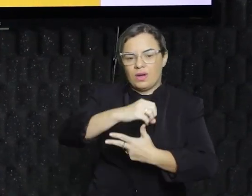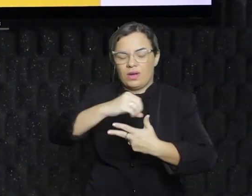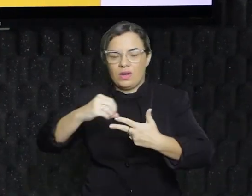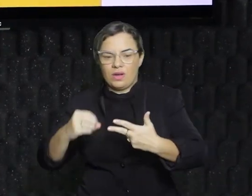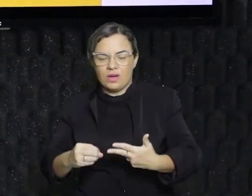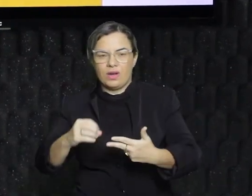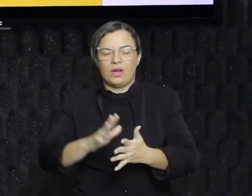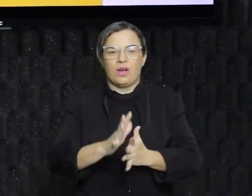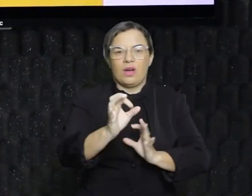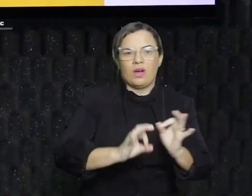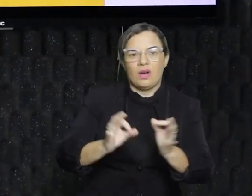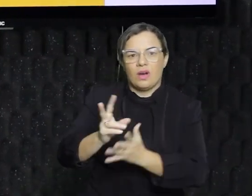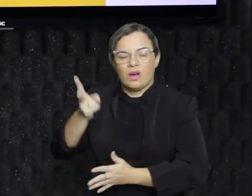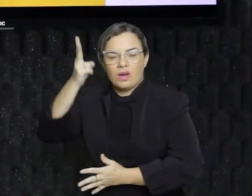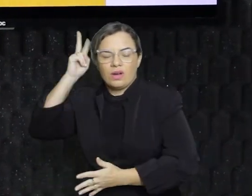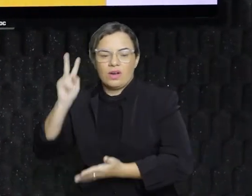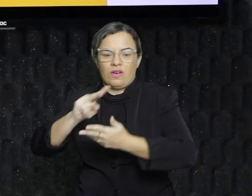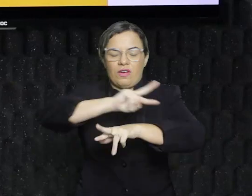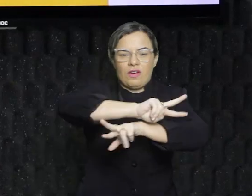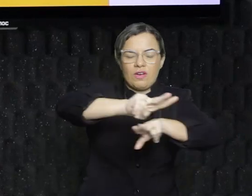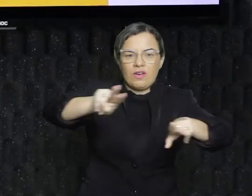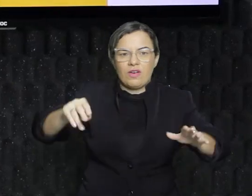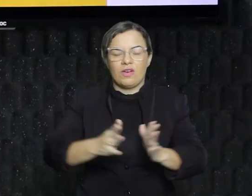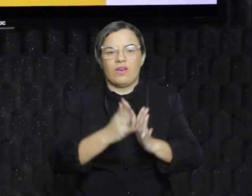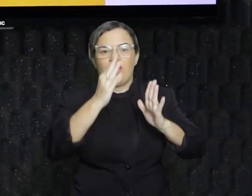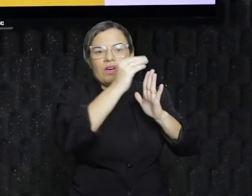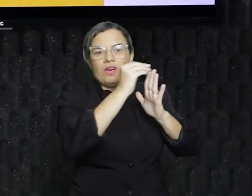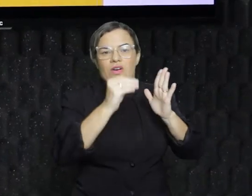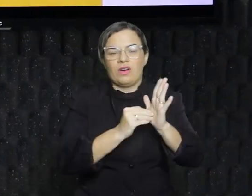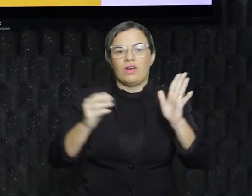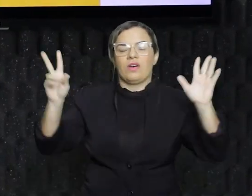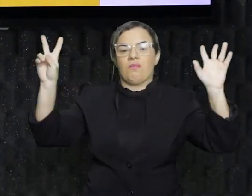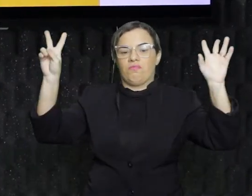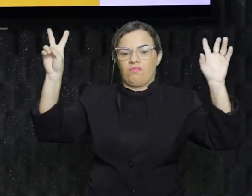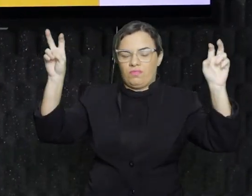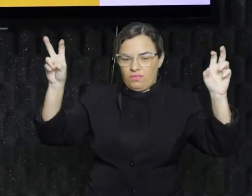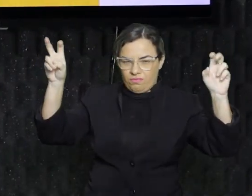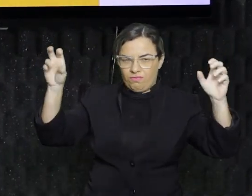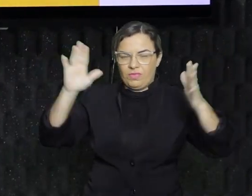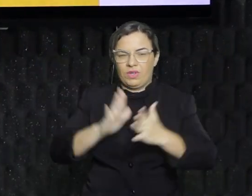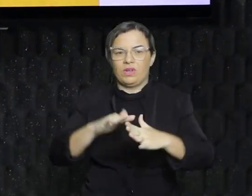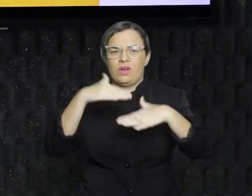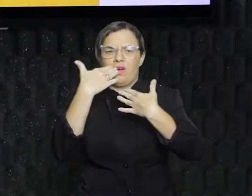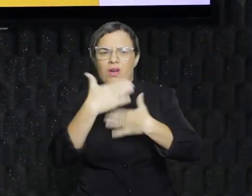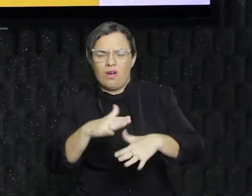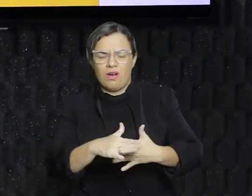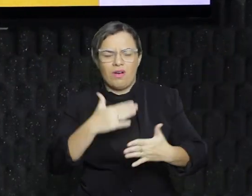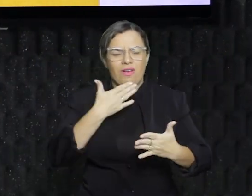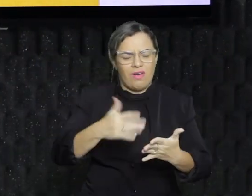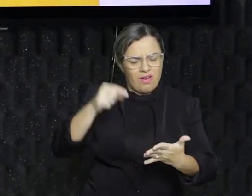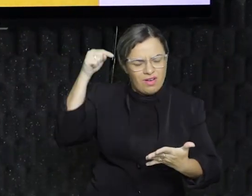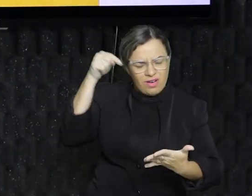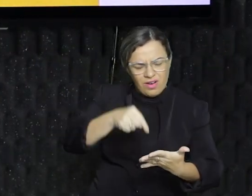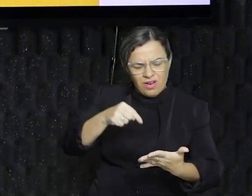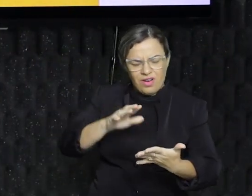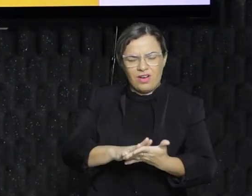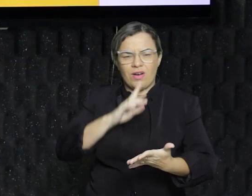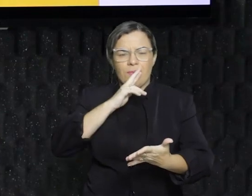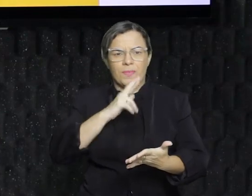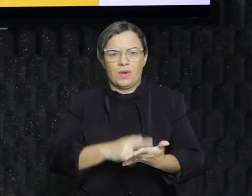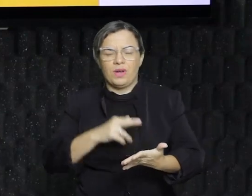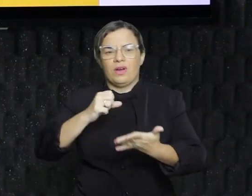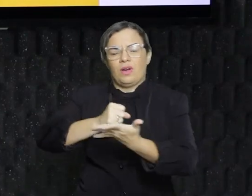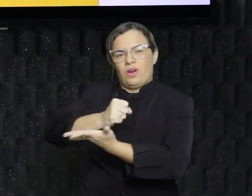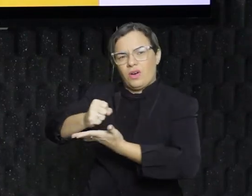Trouxemos aí uma série de temáticas, aquelas que são mais cobradas no Enem, fazendo aí a resolução de questões e, claro, né, te dando um